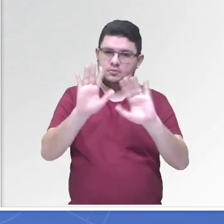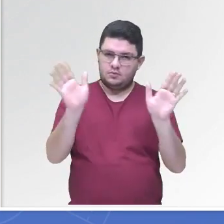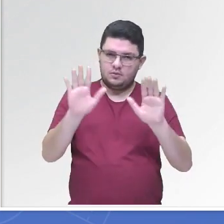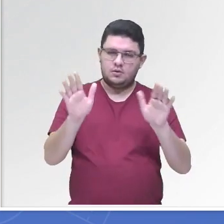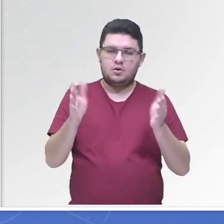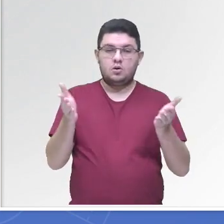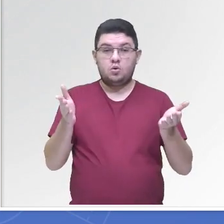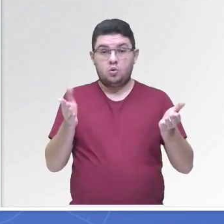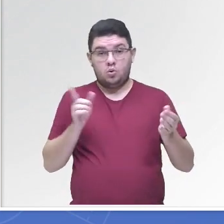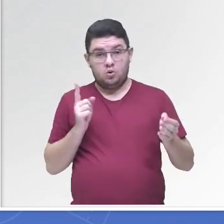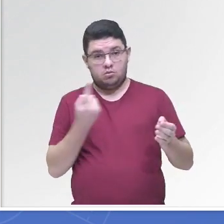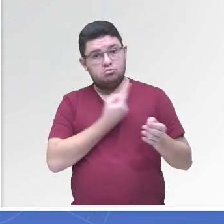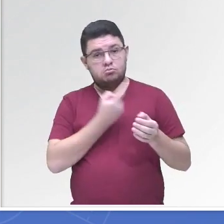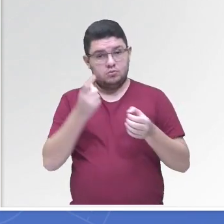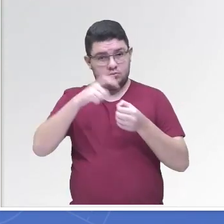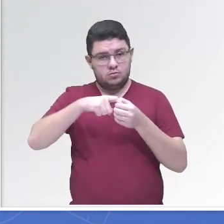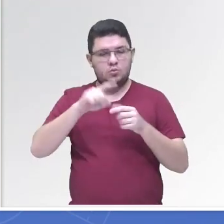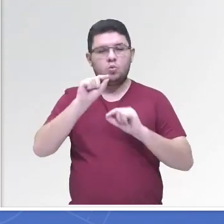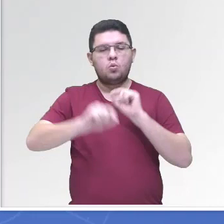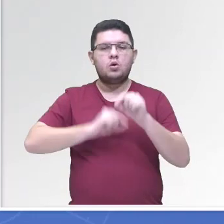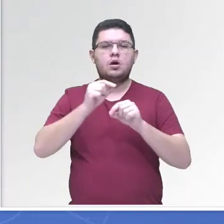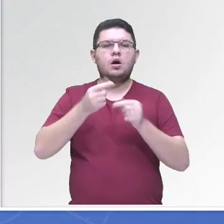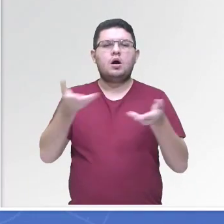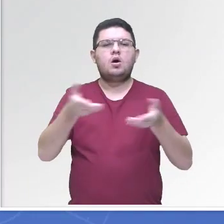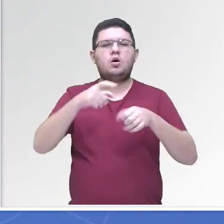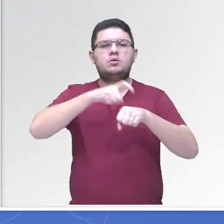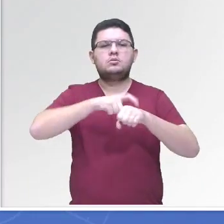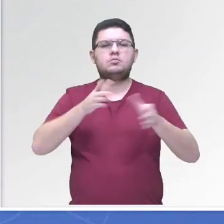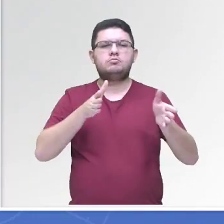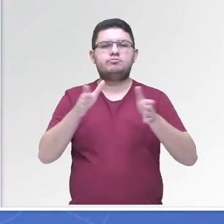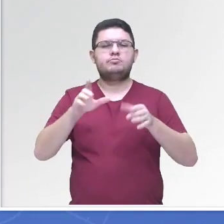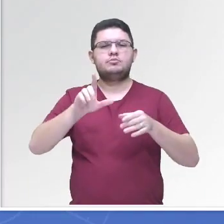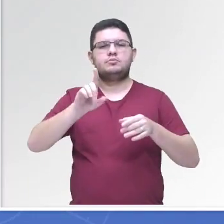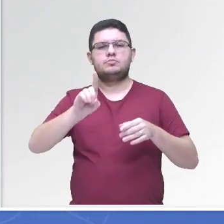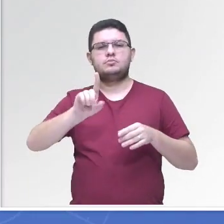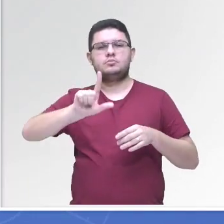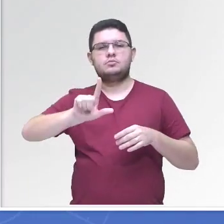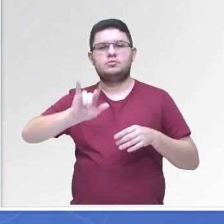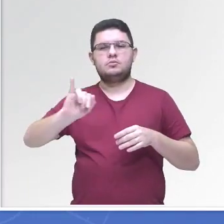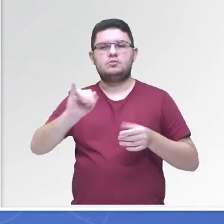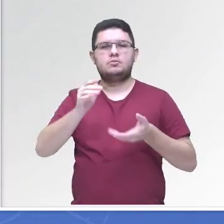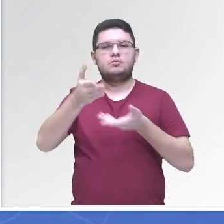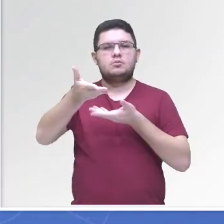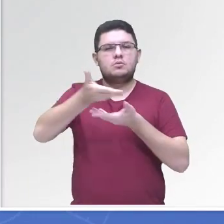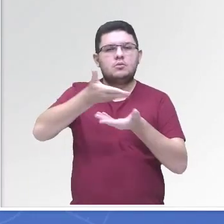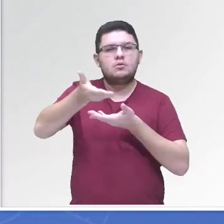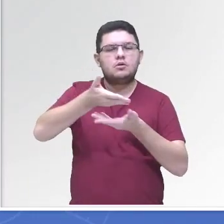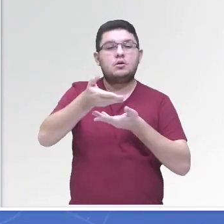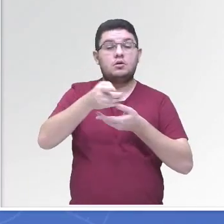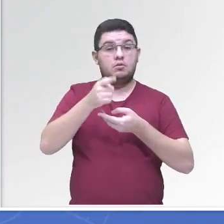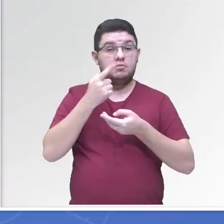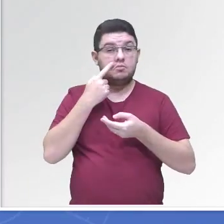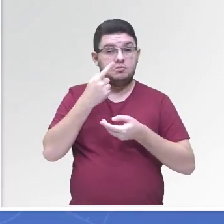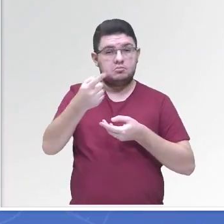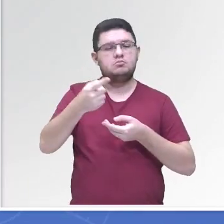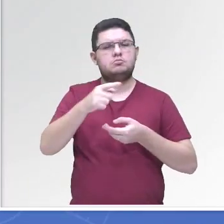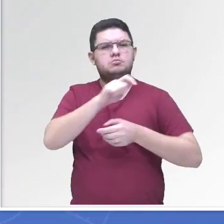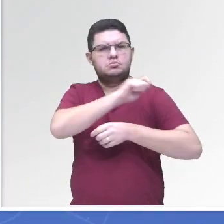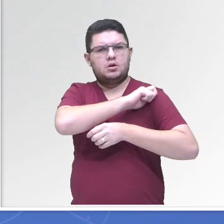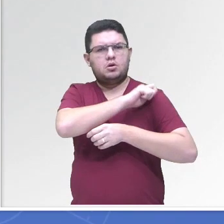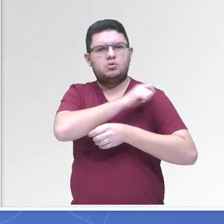retornamos aqui para o momento da interatividade. Eu dei uma olhadinha ali no chat, vocês respondendo, mas eu tô aguardando